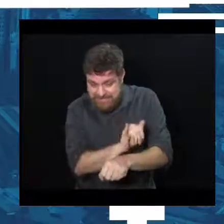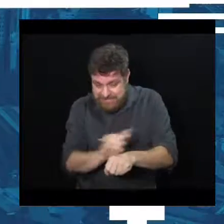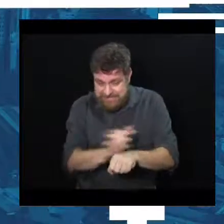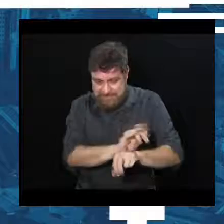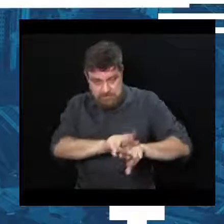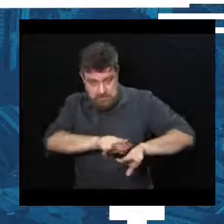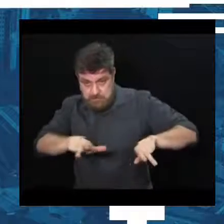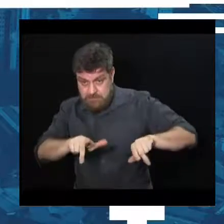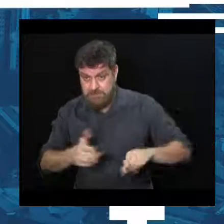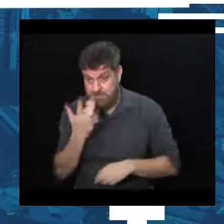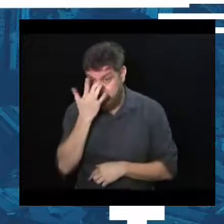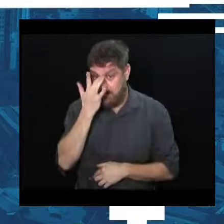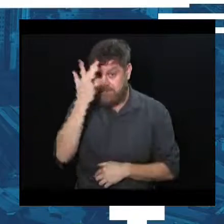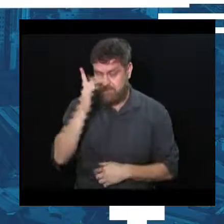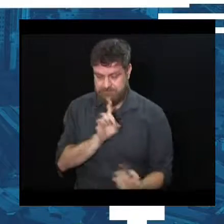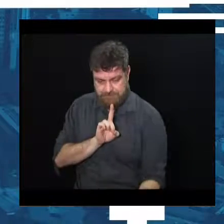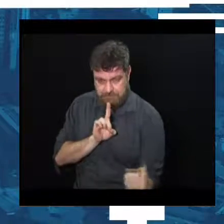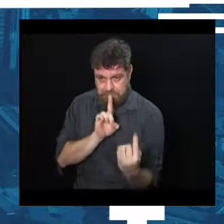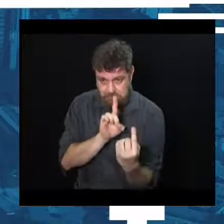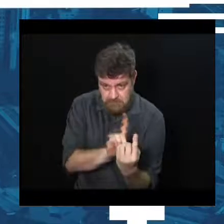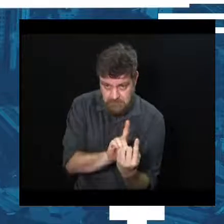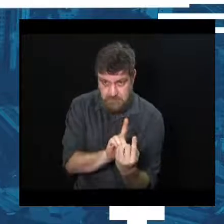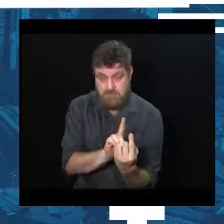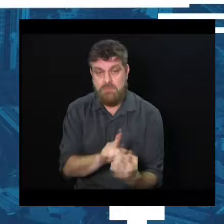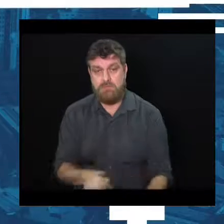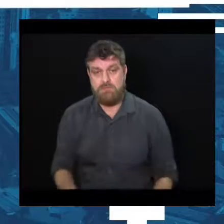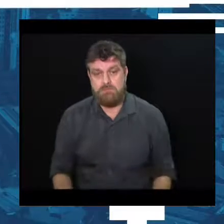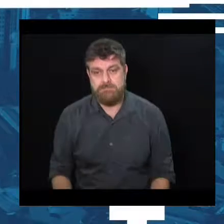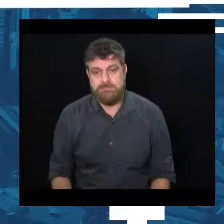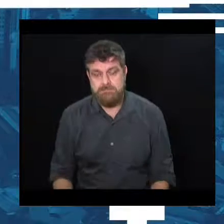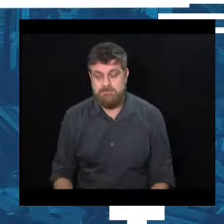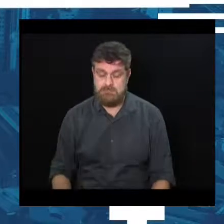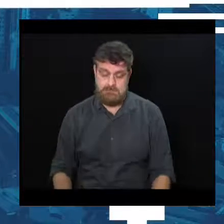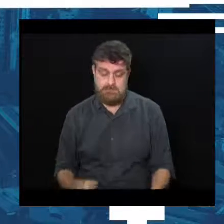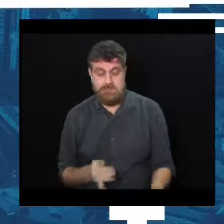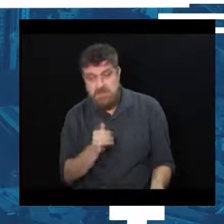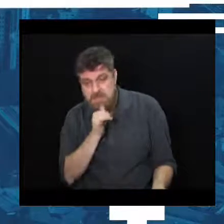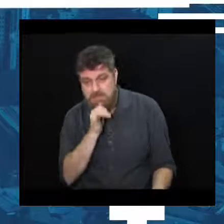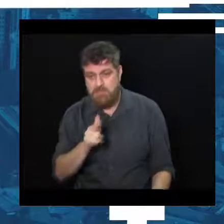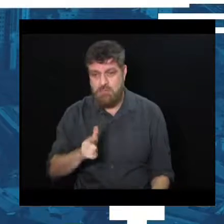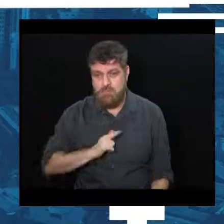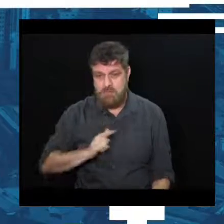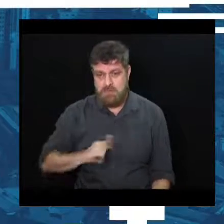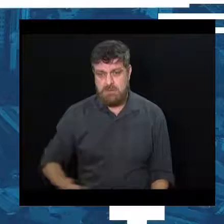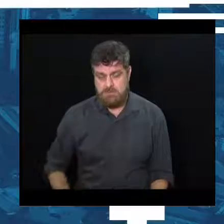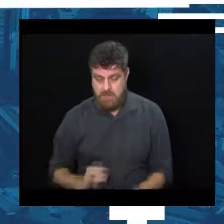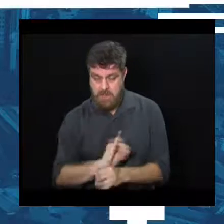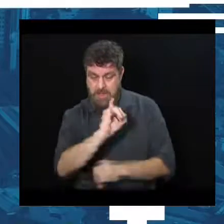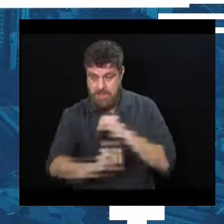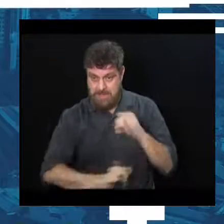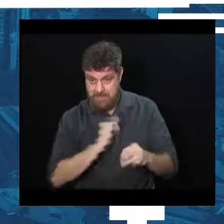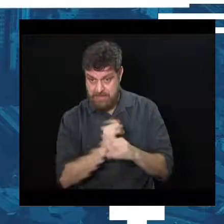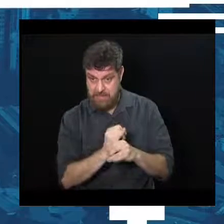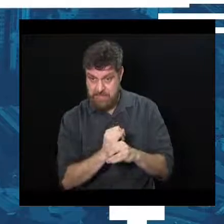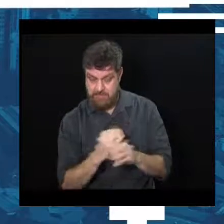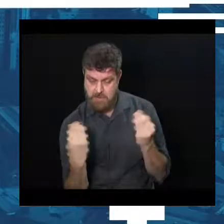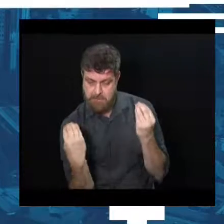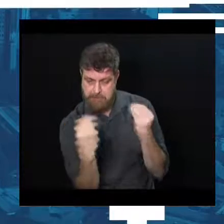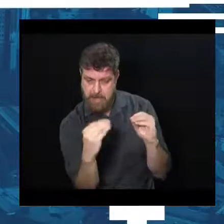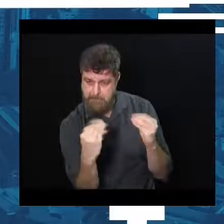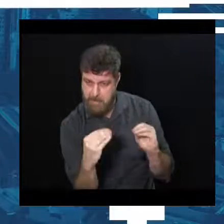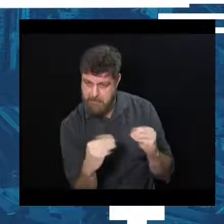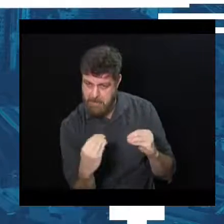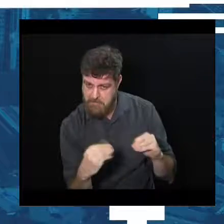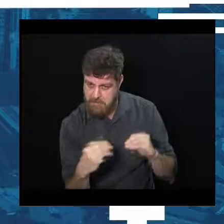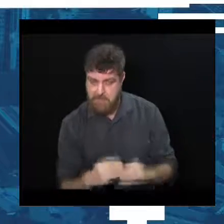alternativas para facilitar o acesso e atendimento ao usuário, tais como O recebimento online dos processos de indicação